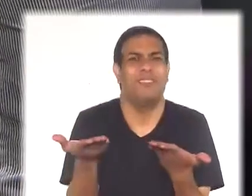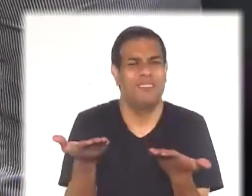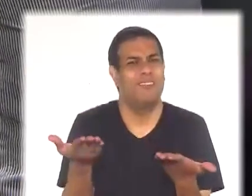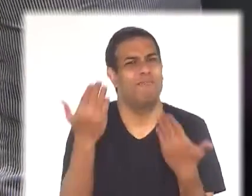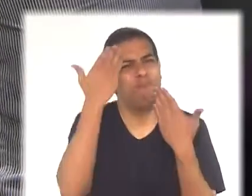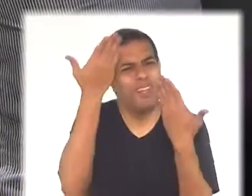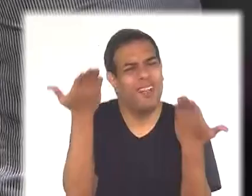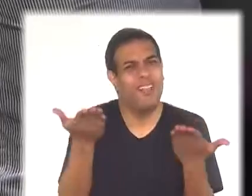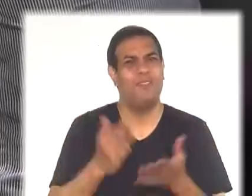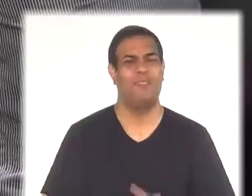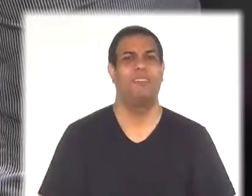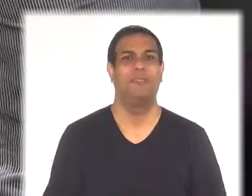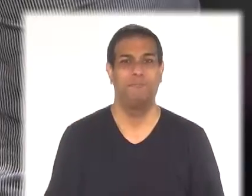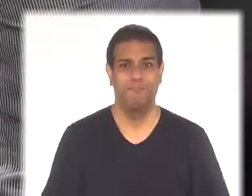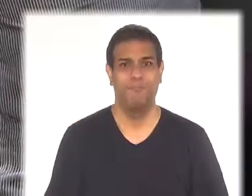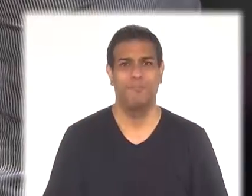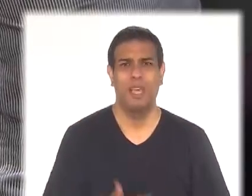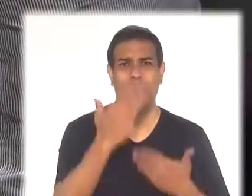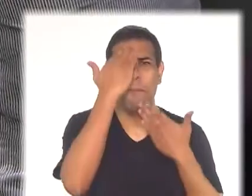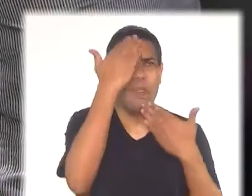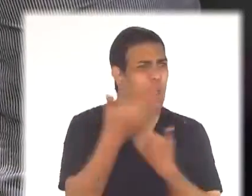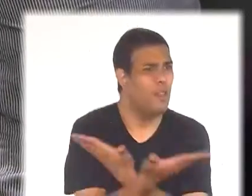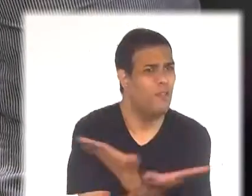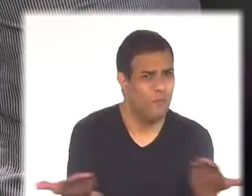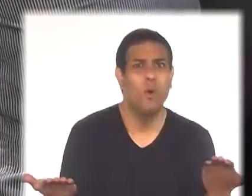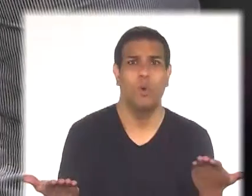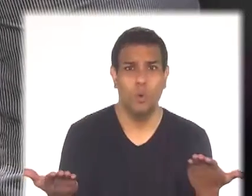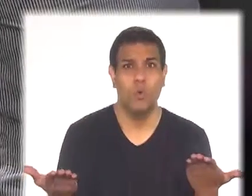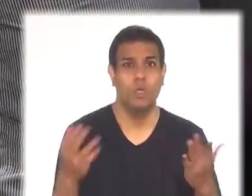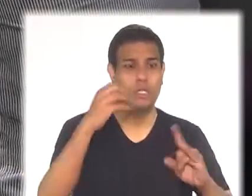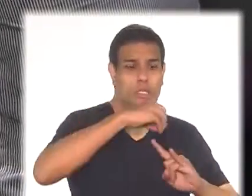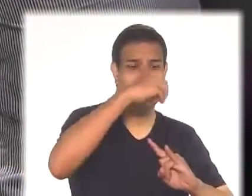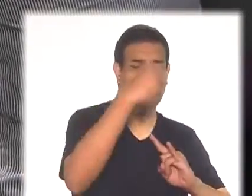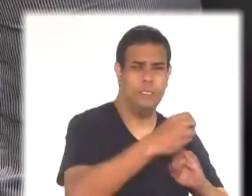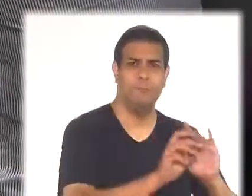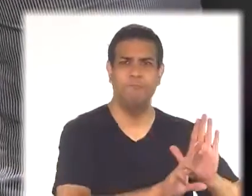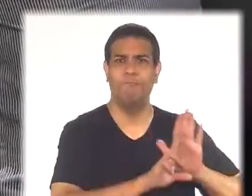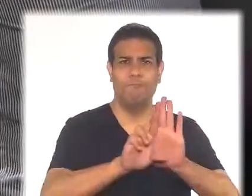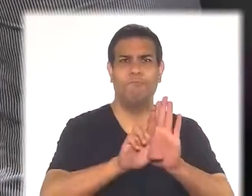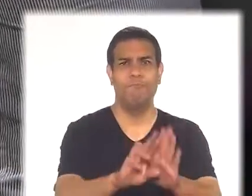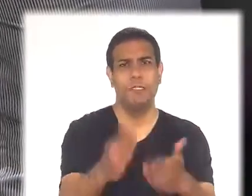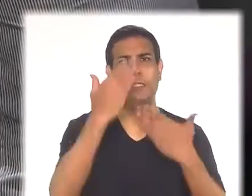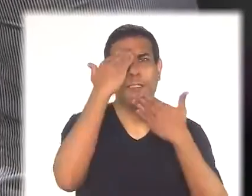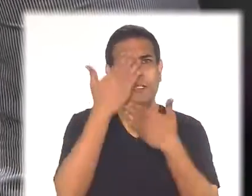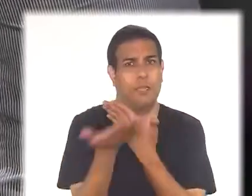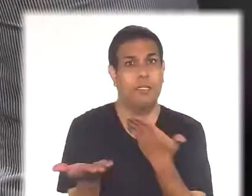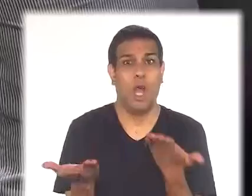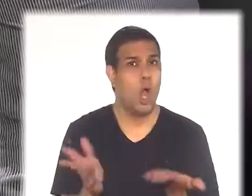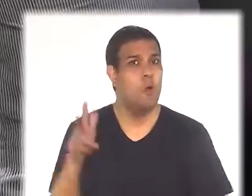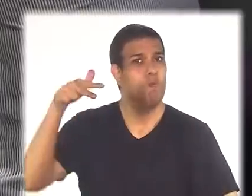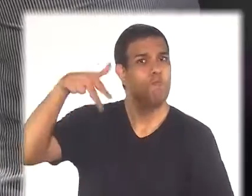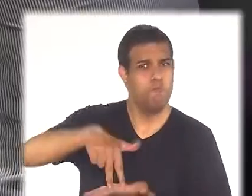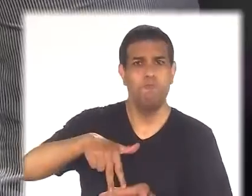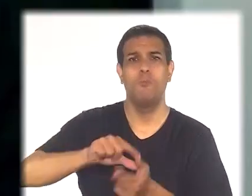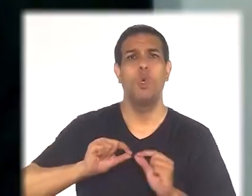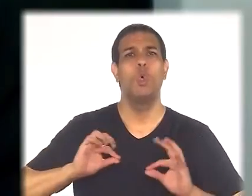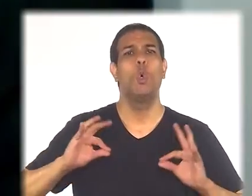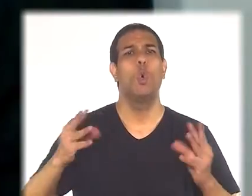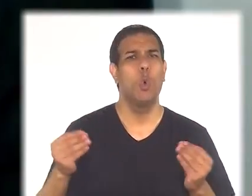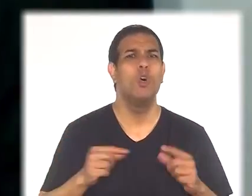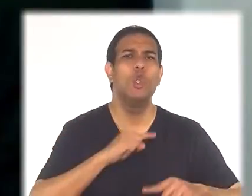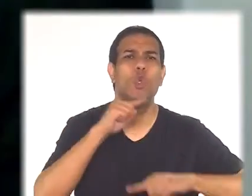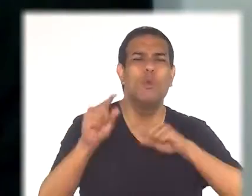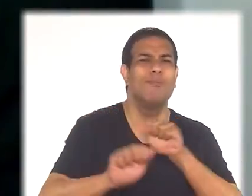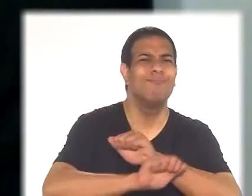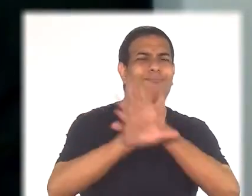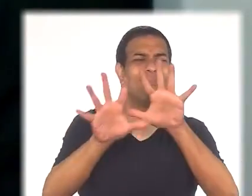né? Queria agradecer demais a sua presença, tá, doutor? Muito obrigado. Obrigado a vocês, né? Em nome da Fiocruz, quero agradecer aí pelo convite e nos